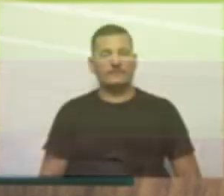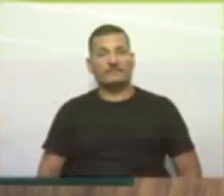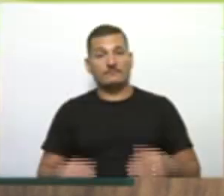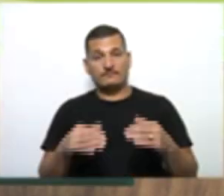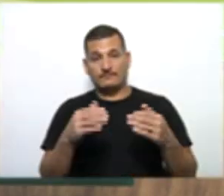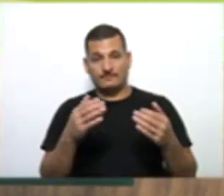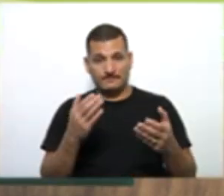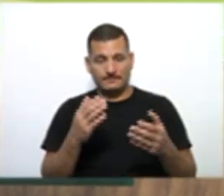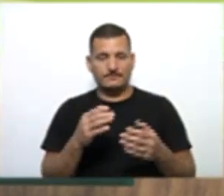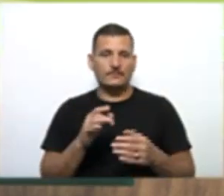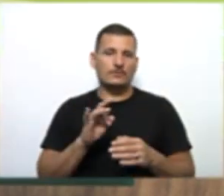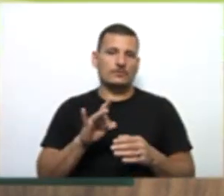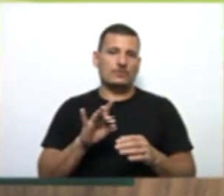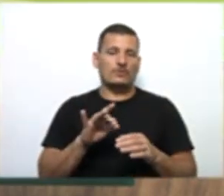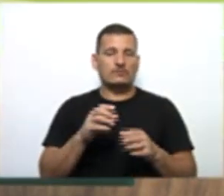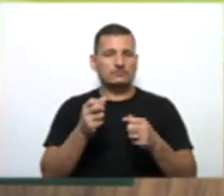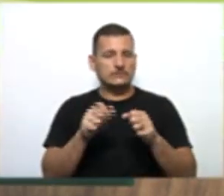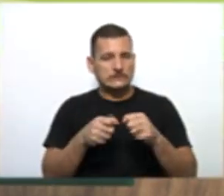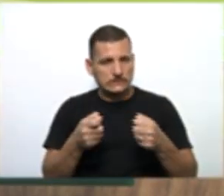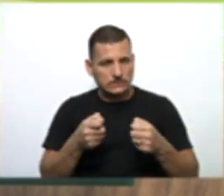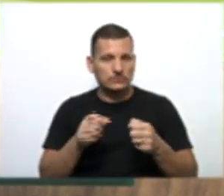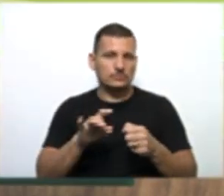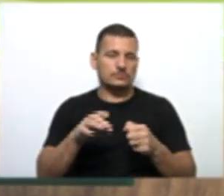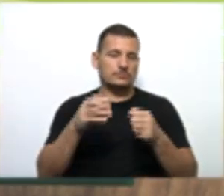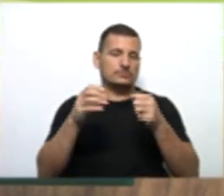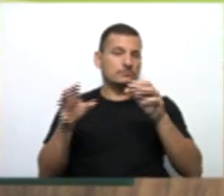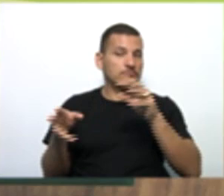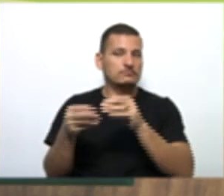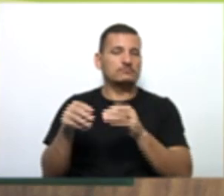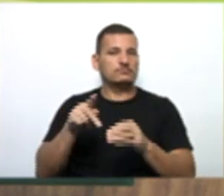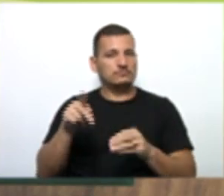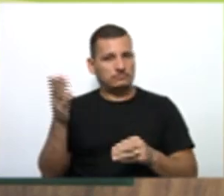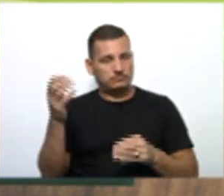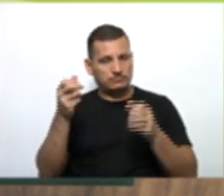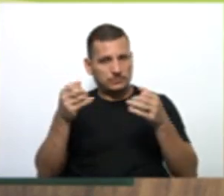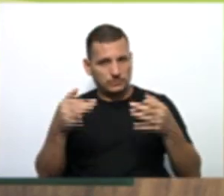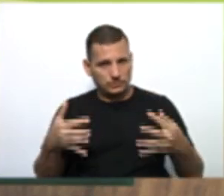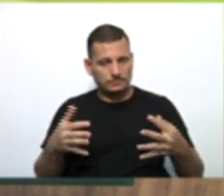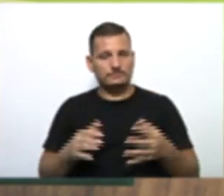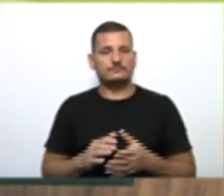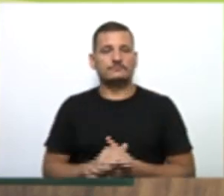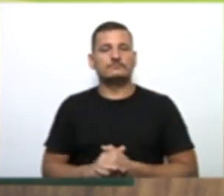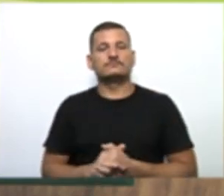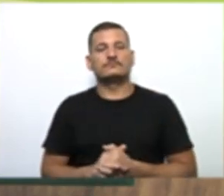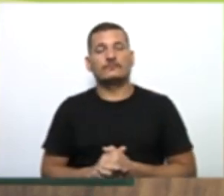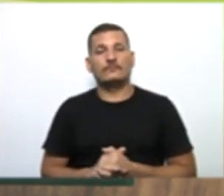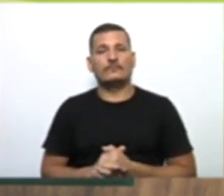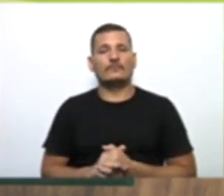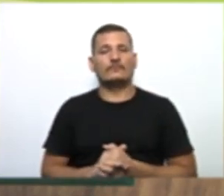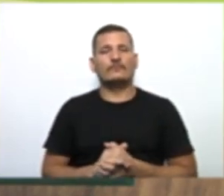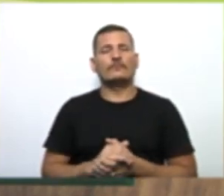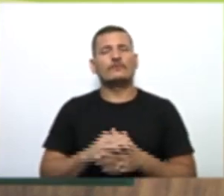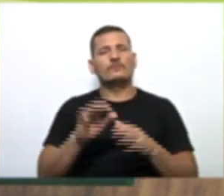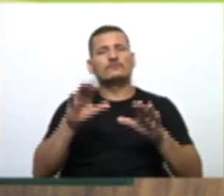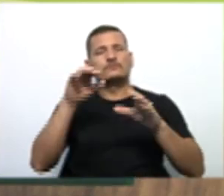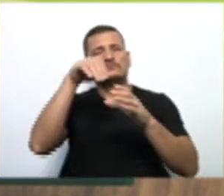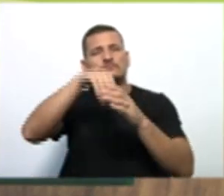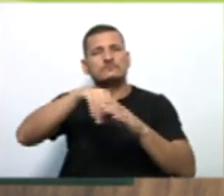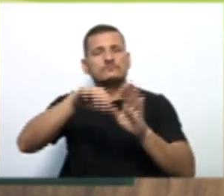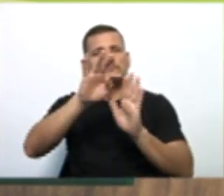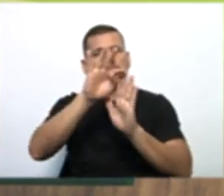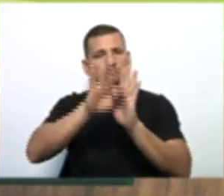Então, alunos, só reforçando o que a professora Anabela já falou, muito bem, com muita propriedade, os elementos textuais de